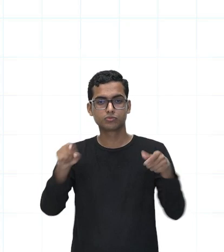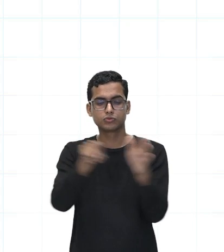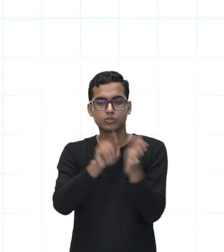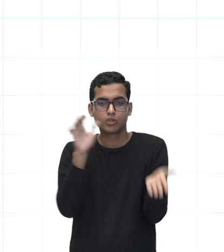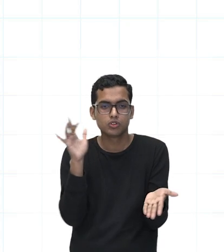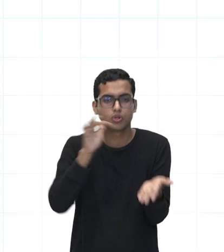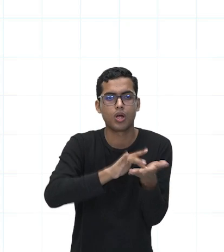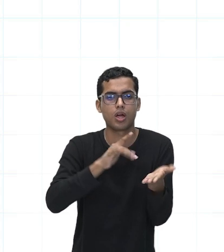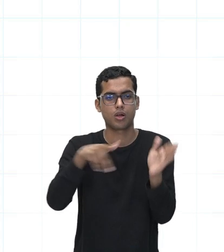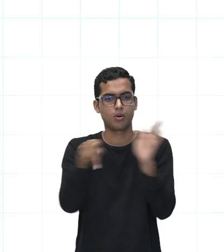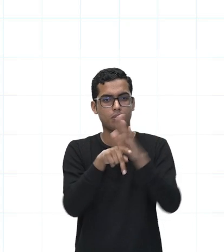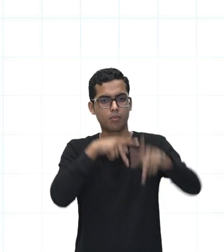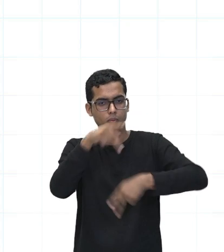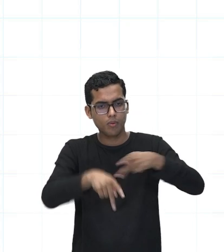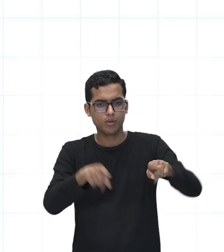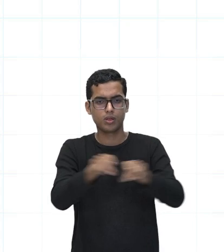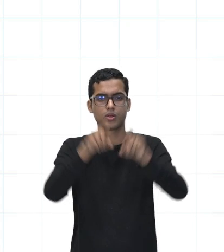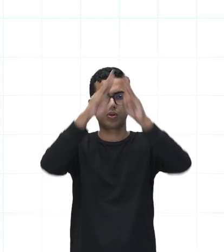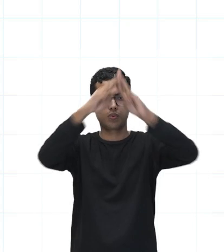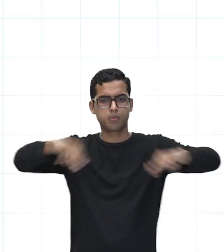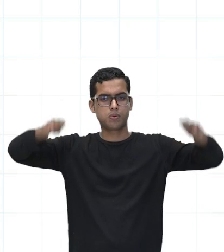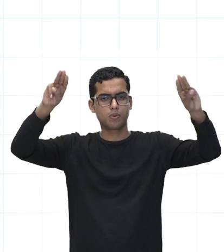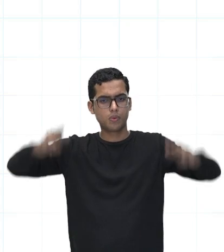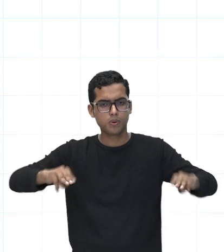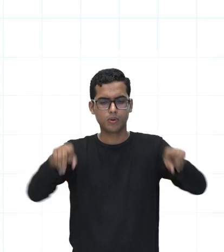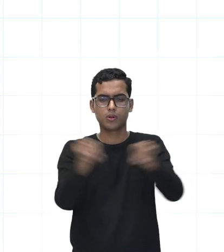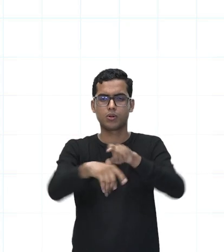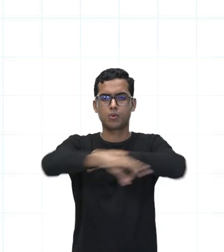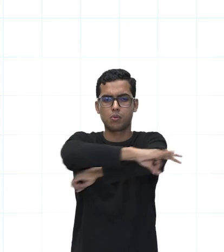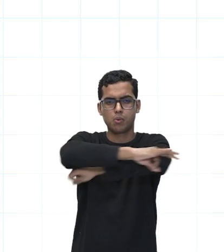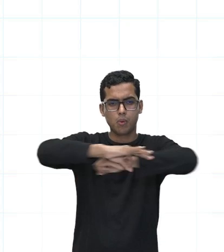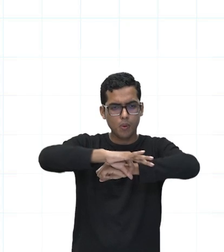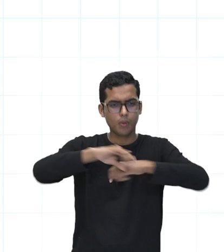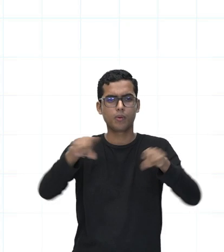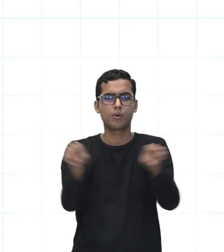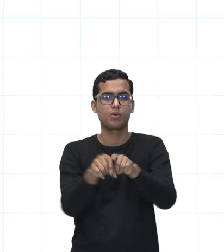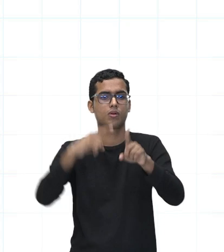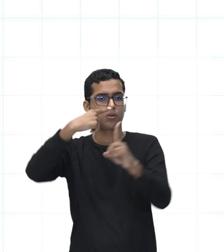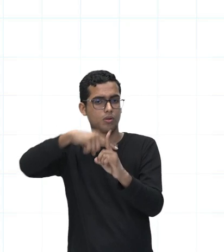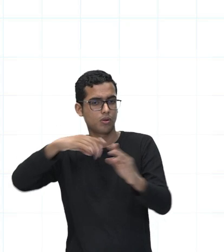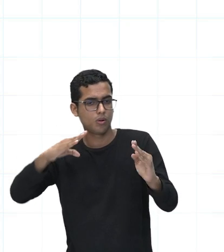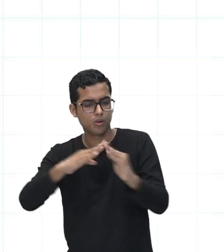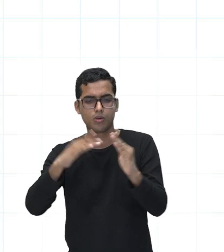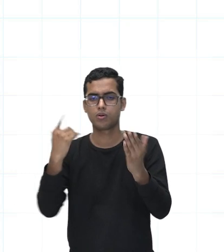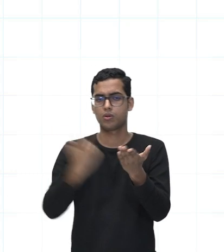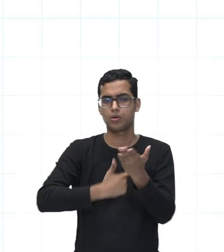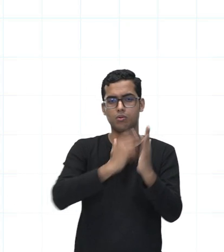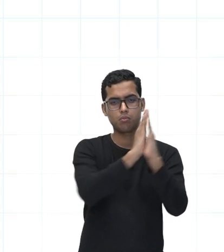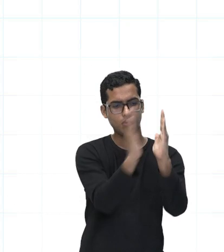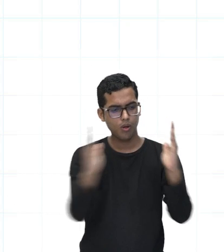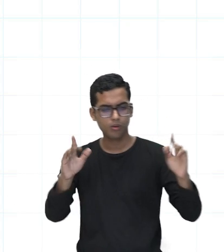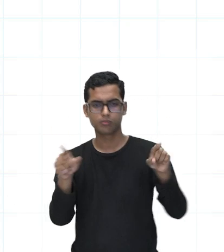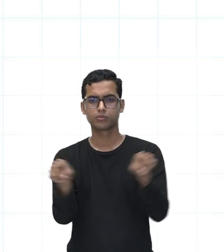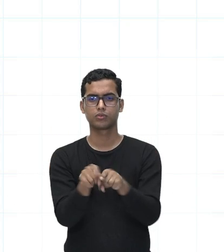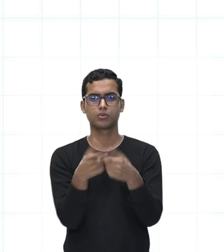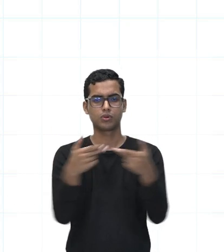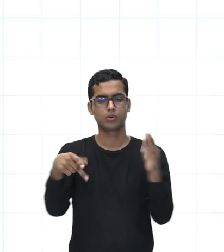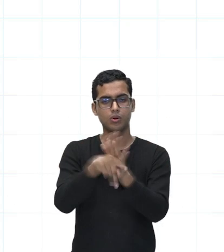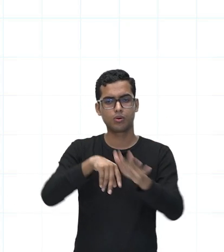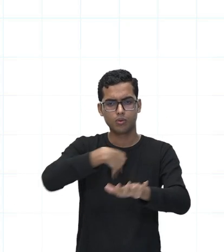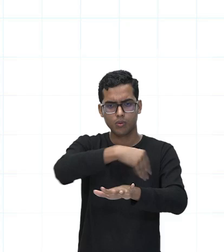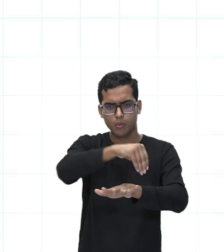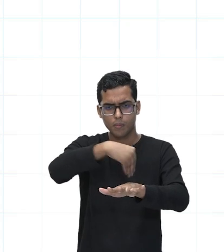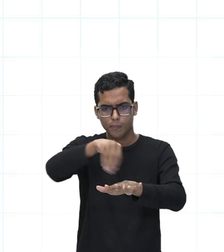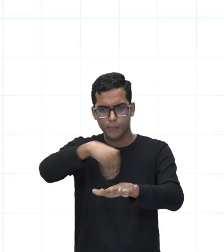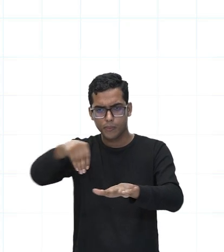povo. Abrange os museus, monumentos arquitetônicos, igrejas, bibliotecas e vestígios arqueológicos. E o que vem